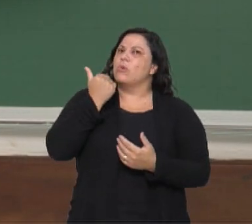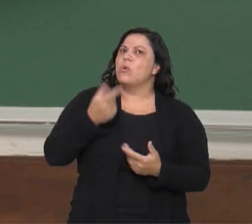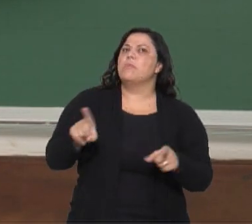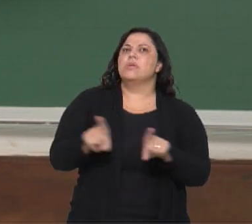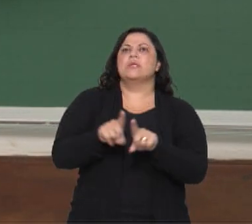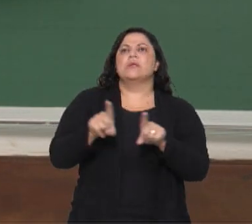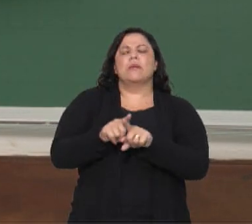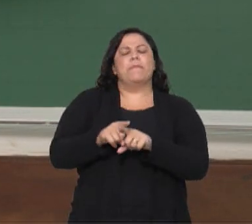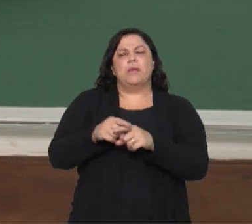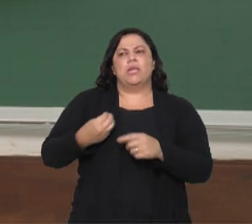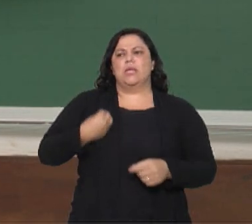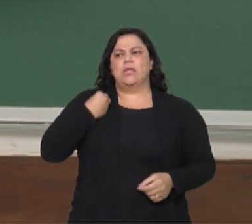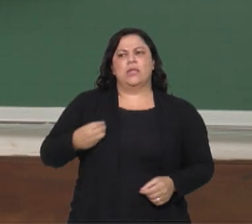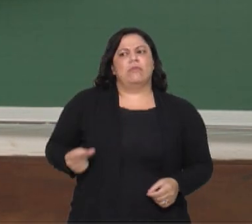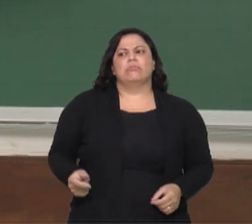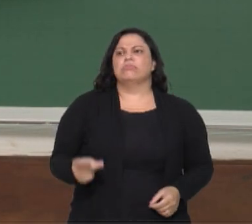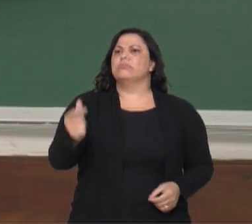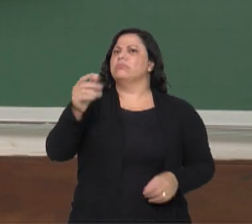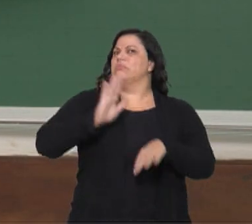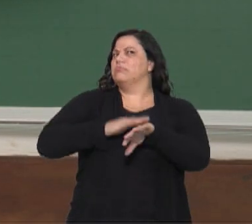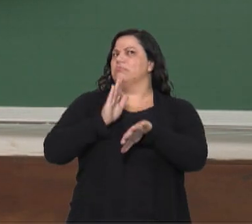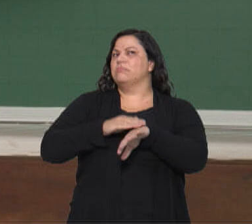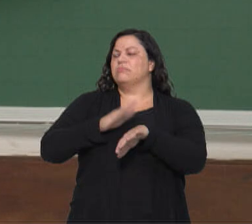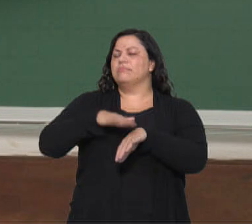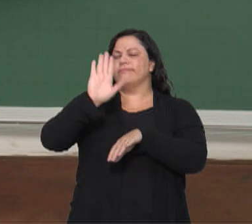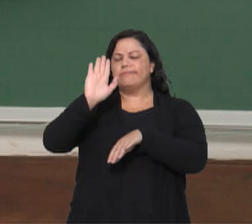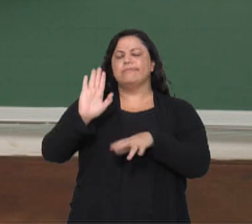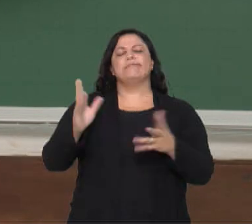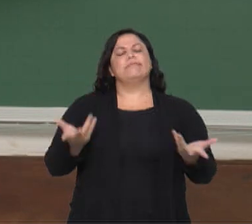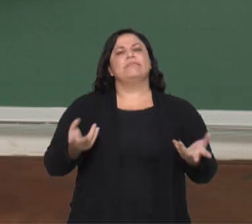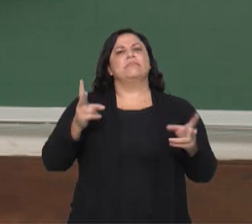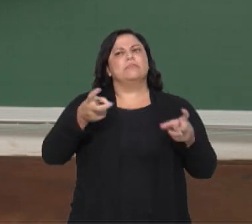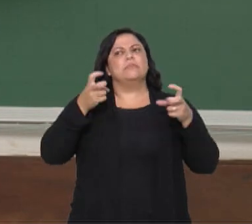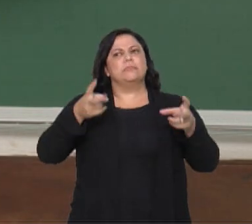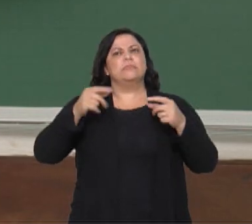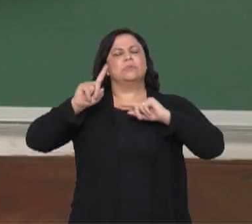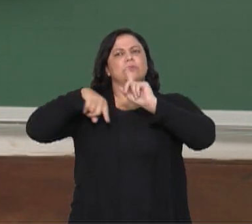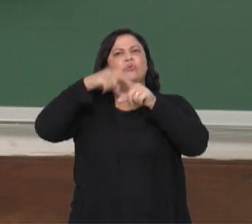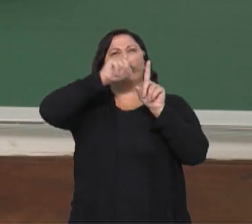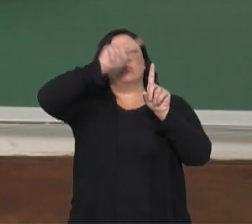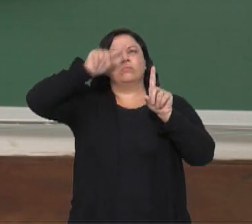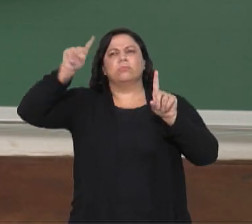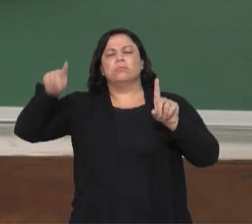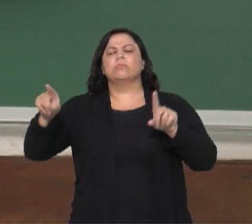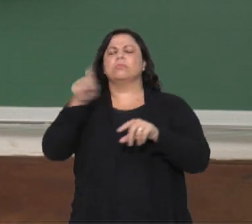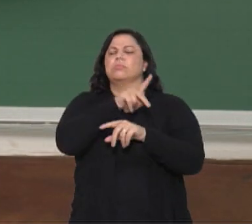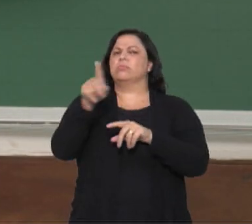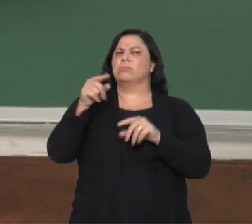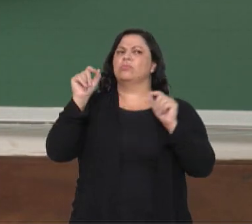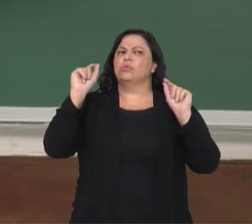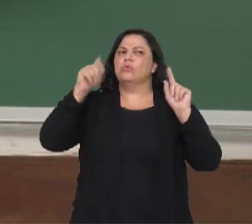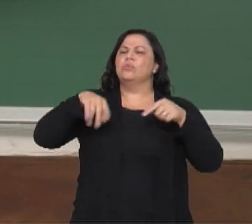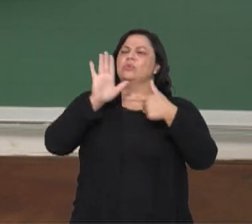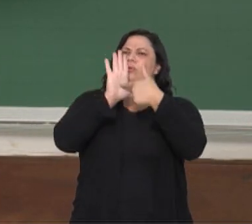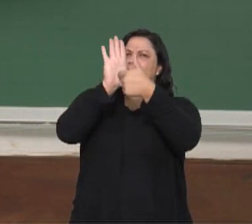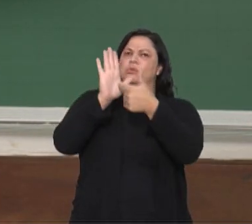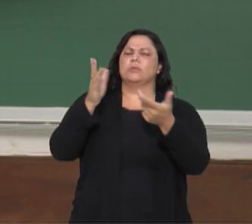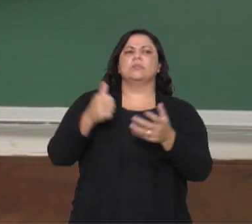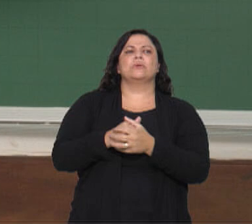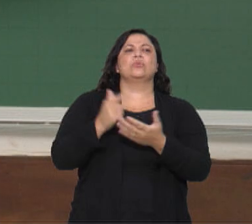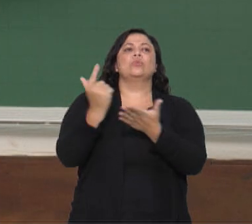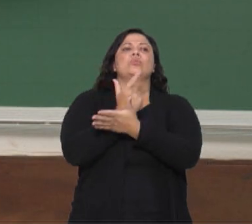melhora a expectativa de vida. E é isso que nós vamos ver com o próximo gráfico que o professor Roberto está mostrando, do livro As